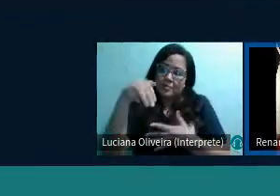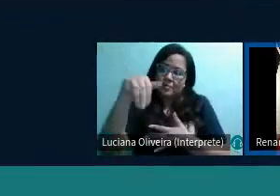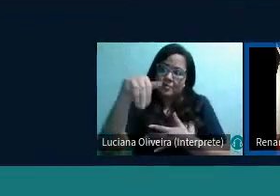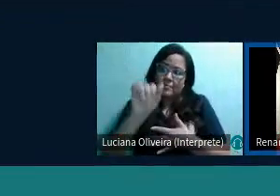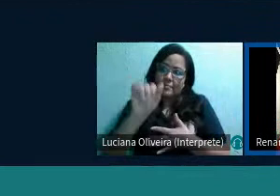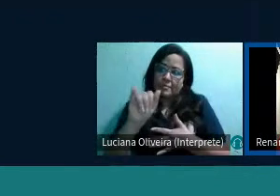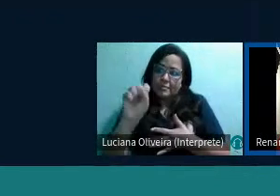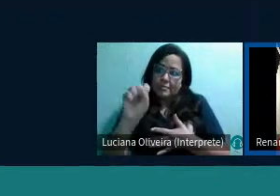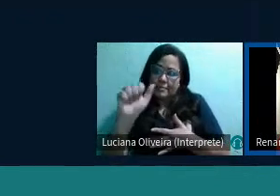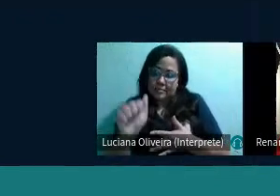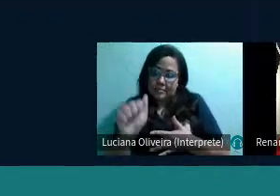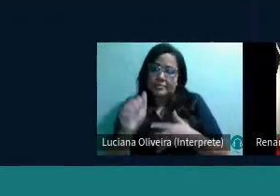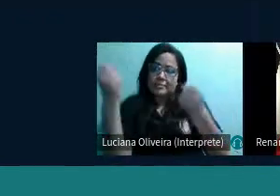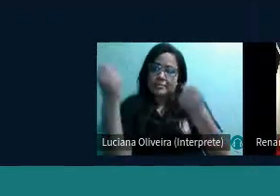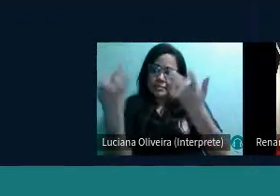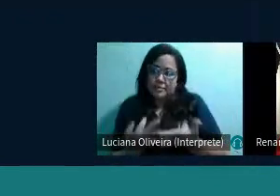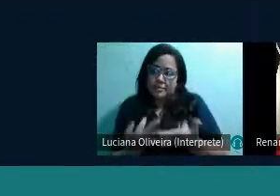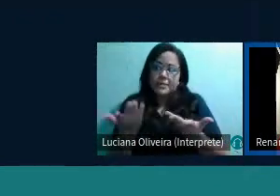OBR,